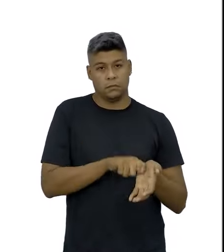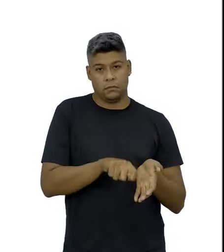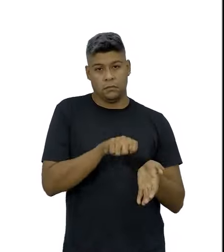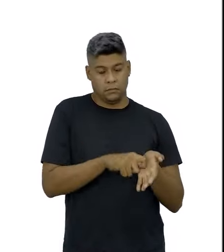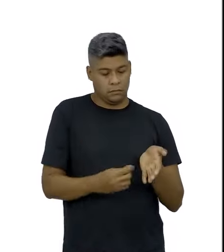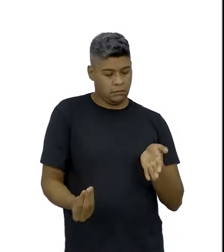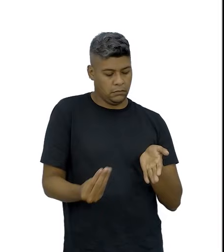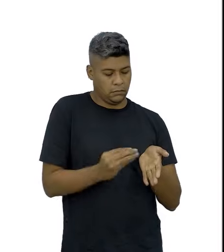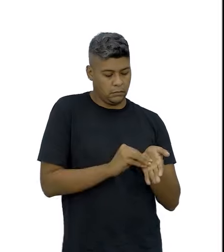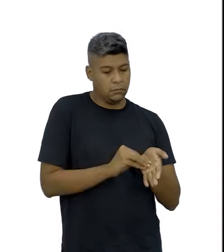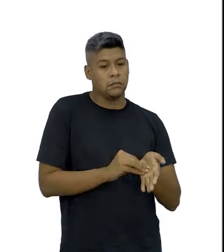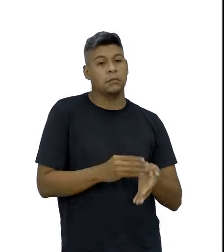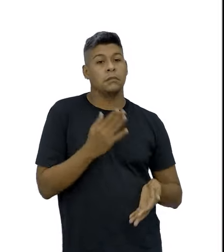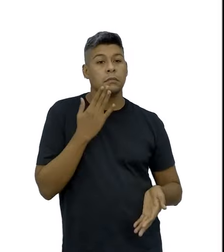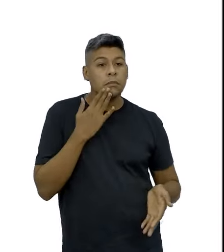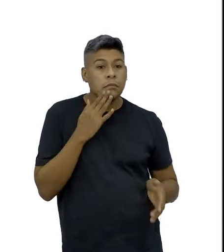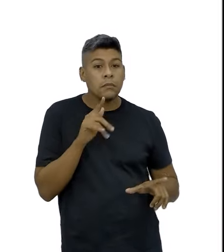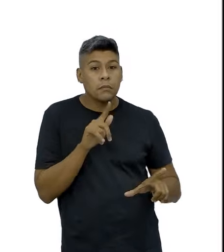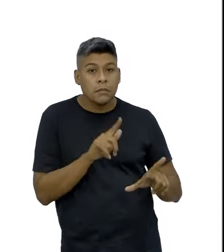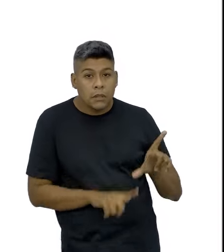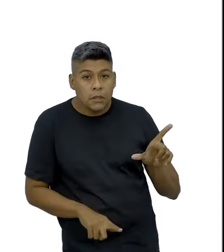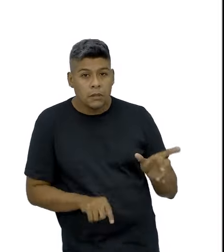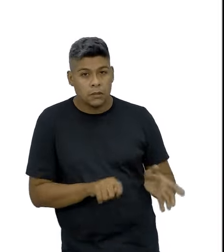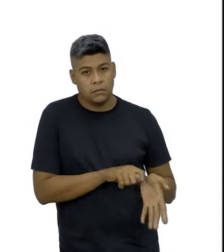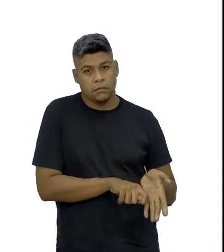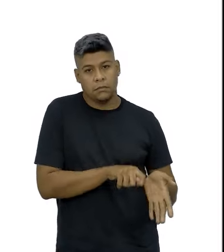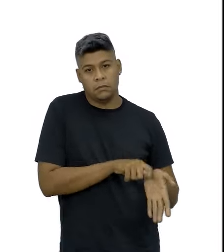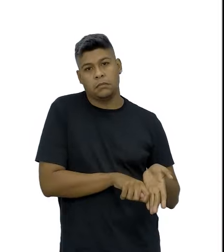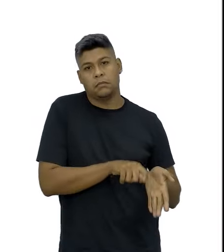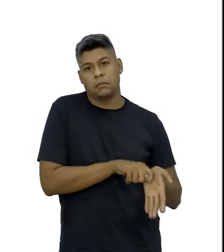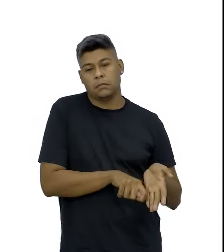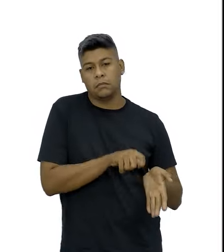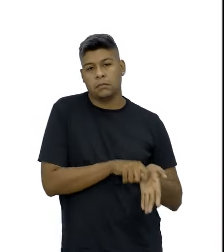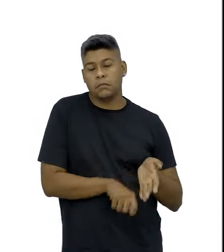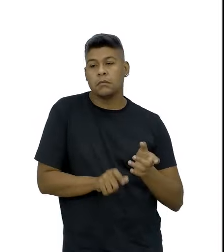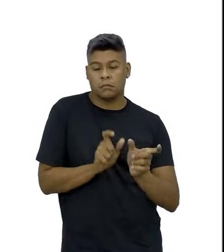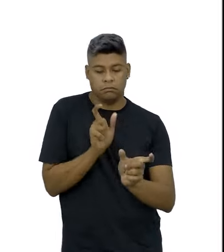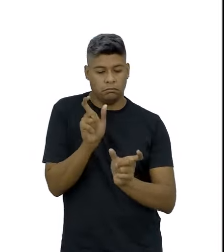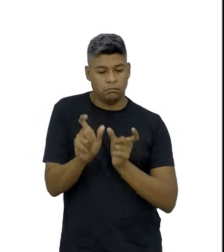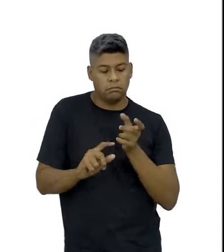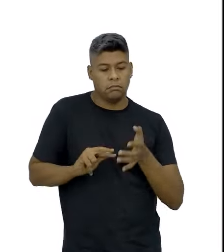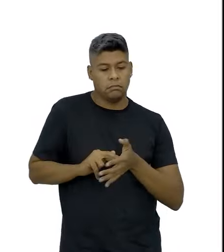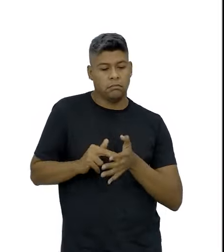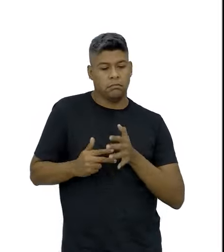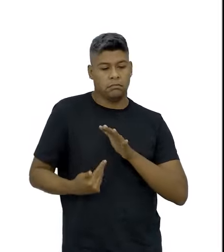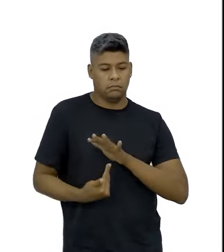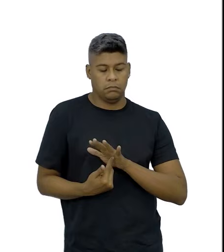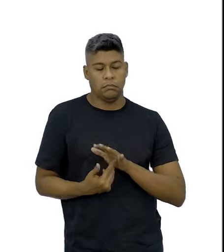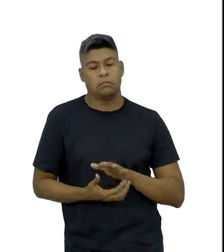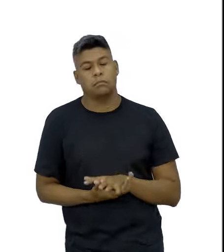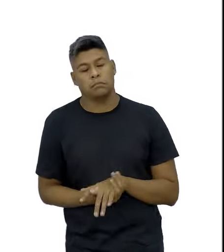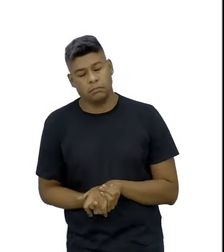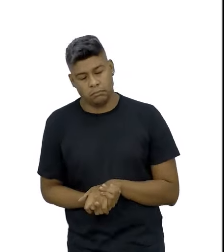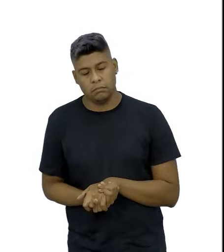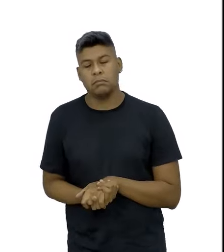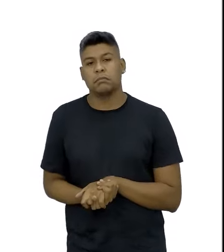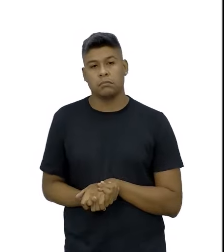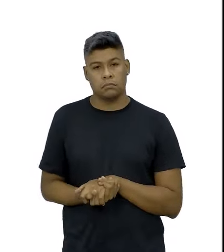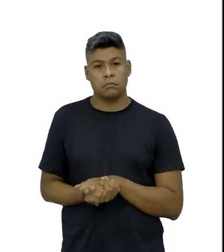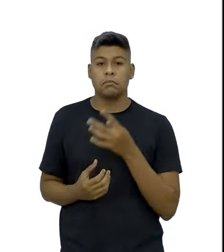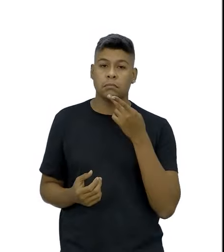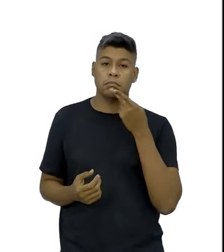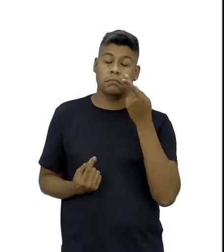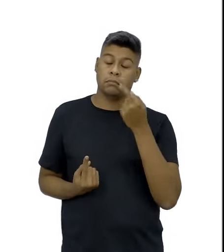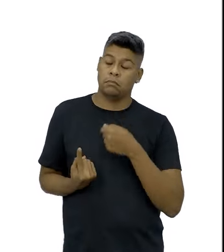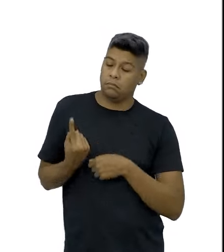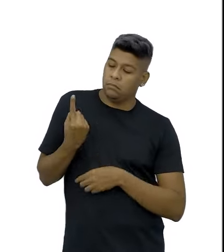empregam lançam mão de letras para notar, cifrar, codificar os sons. Falamos disso no nosso primeiro